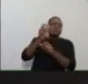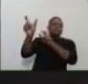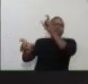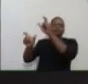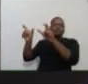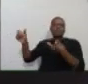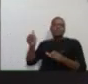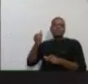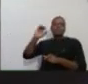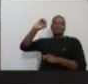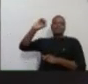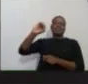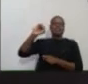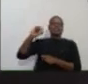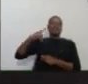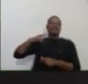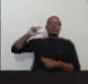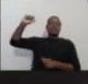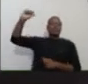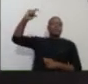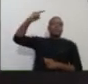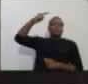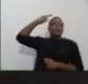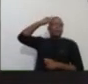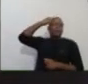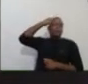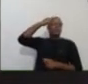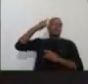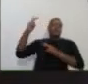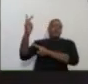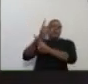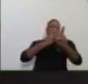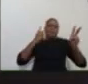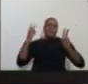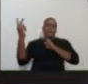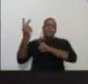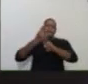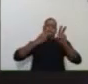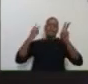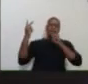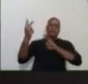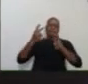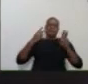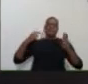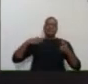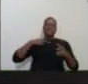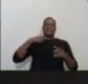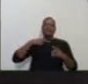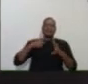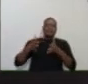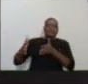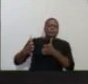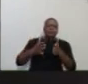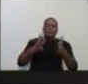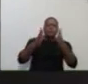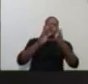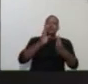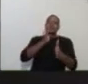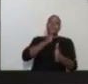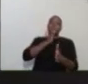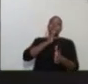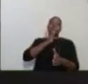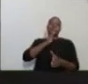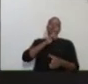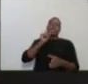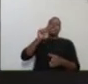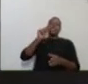sem dar açoite, eu naquela travessia conheci logo que ia chegar à boca da noite. Quando